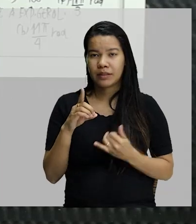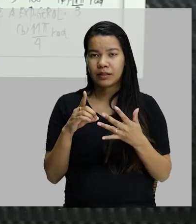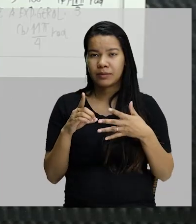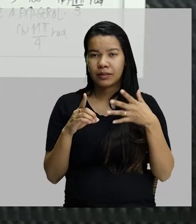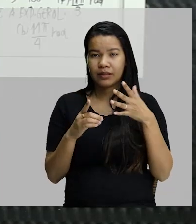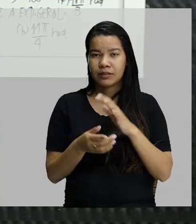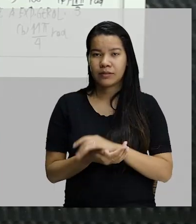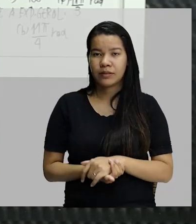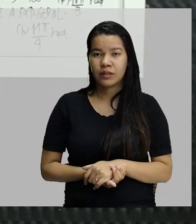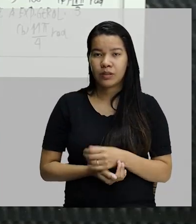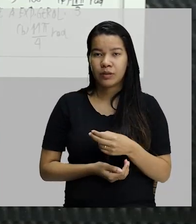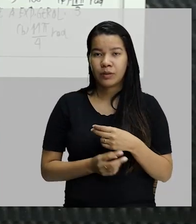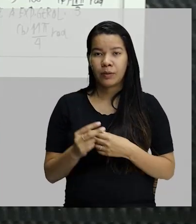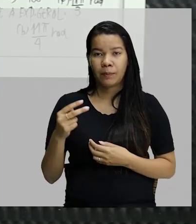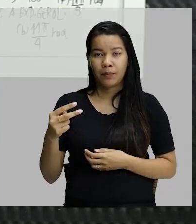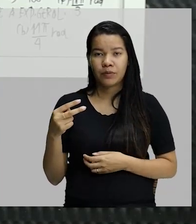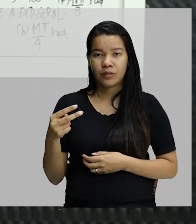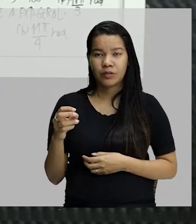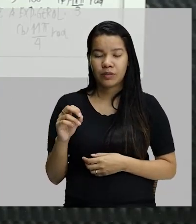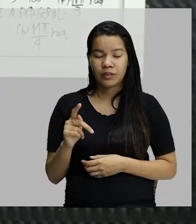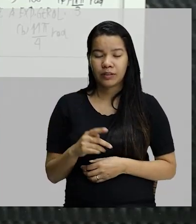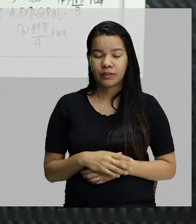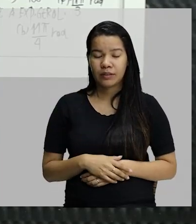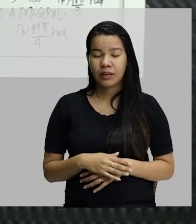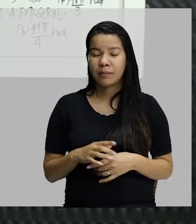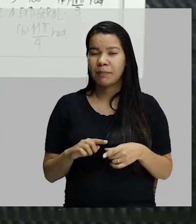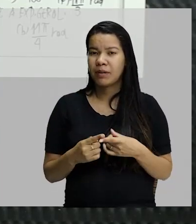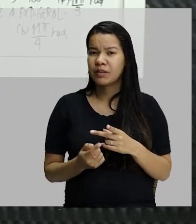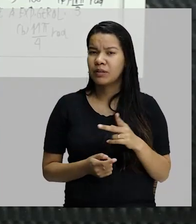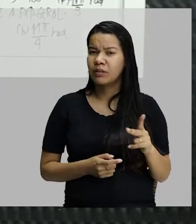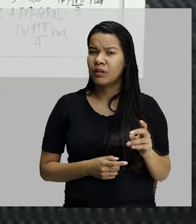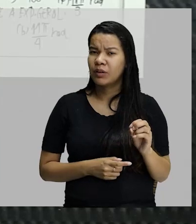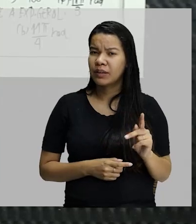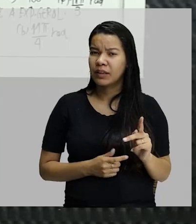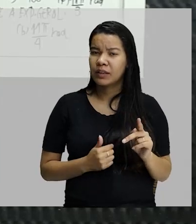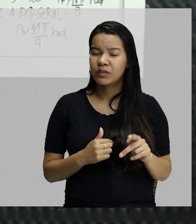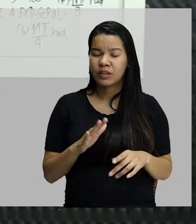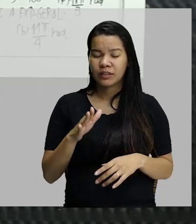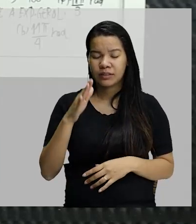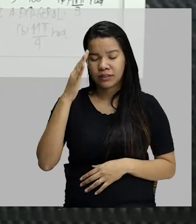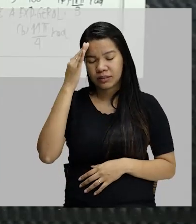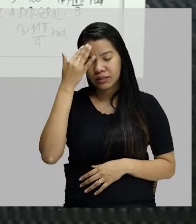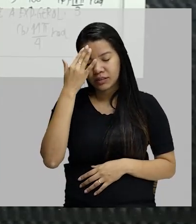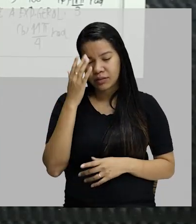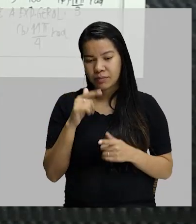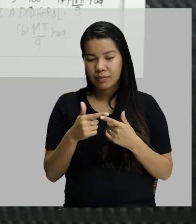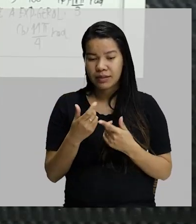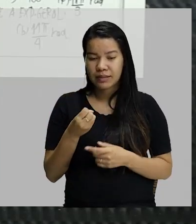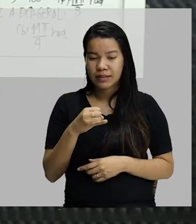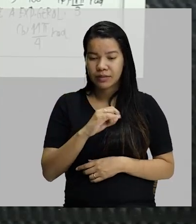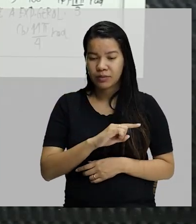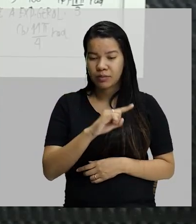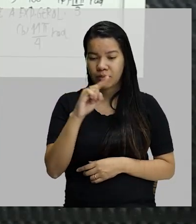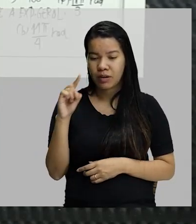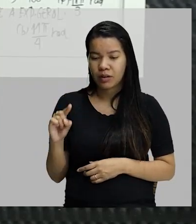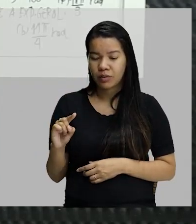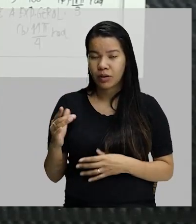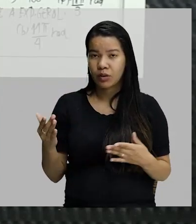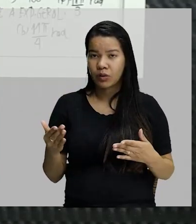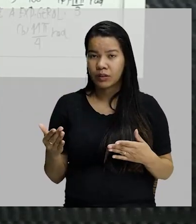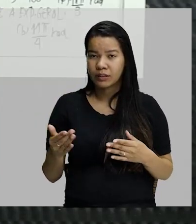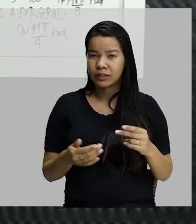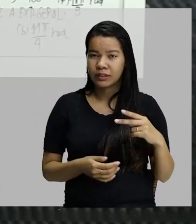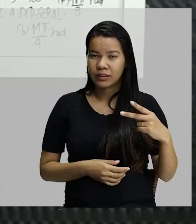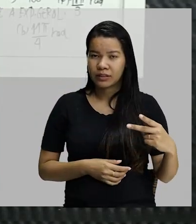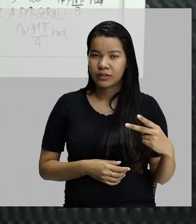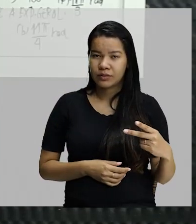determinação positiva. Certinho? Ora, professor, beleza, entendi. Agora, se esse arco for um arco negativo. Professor,